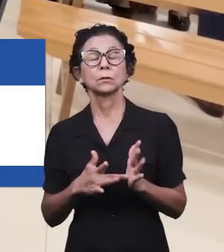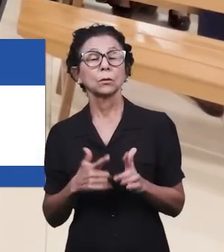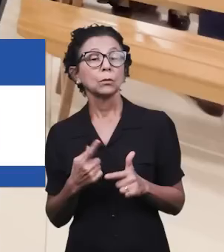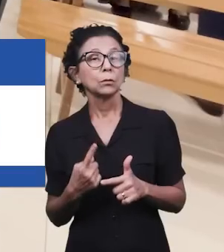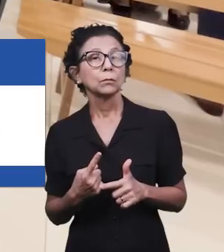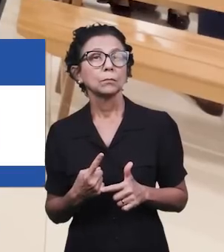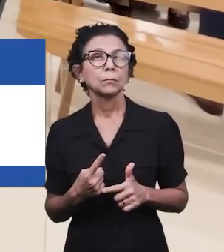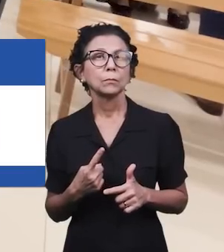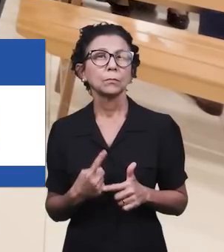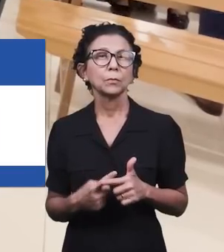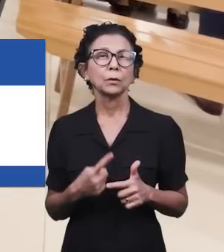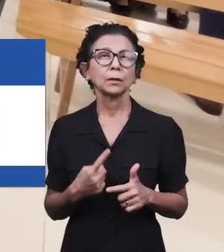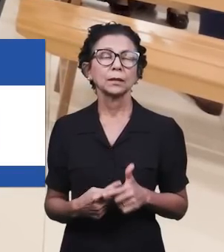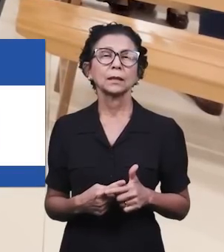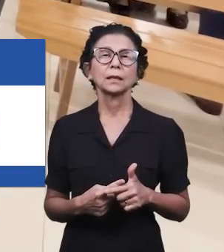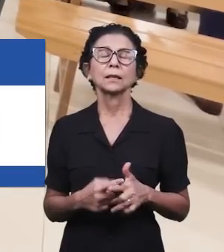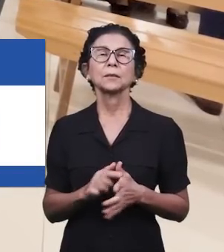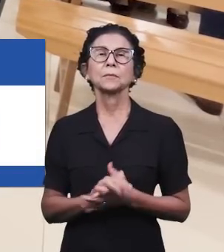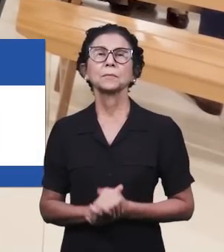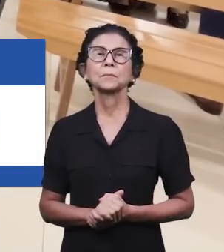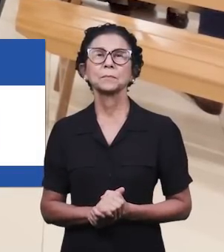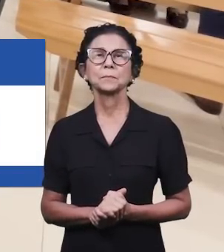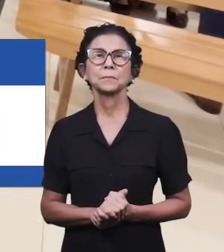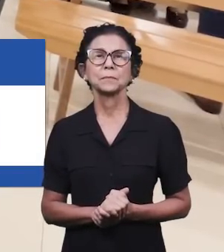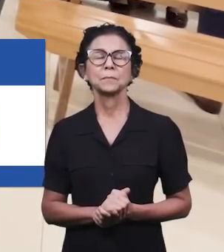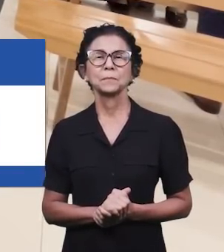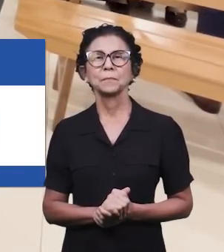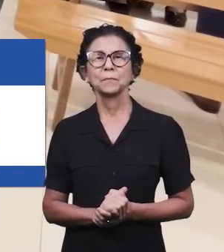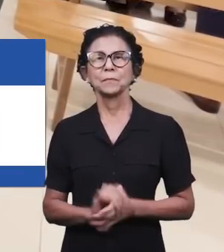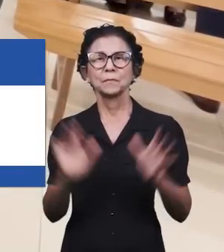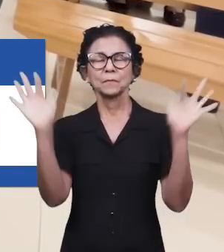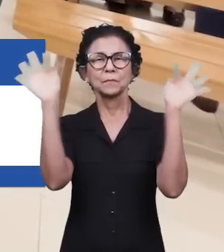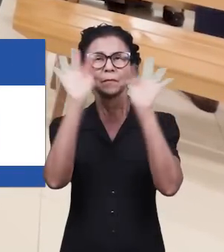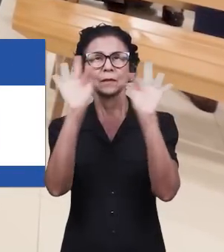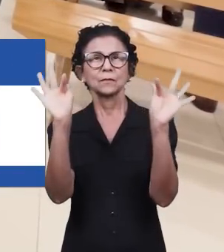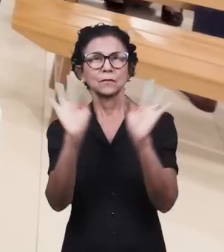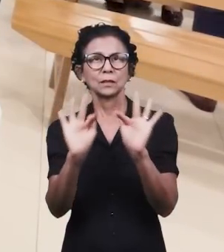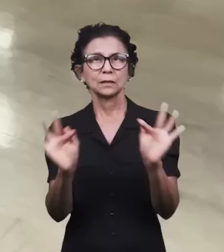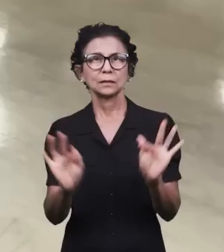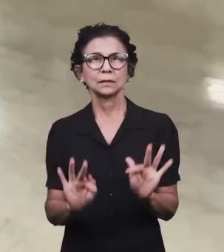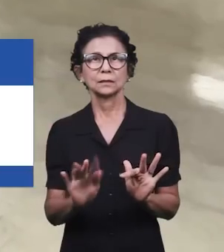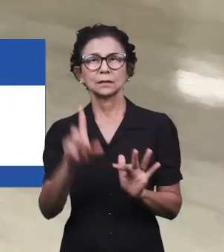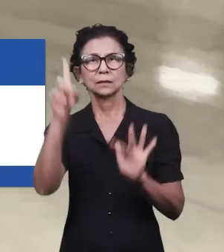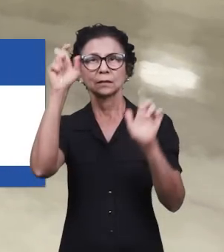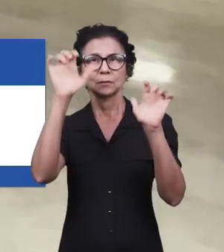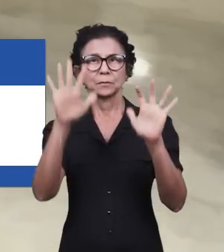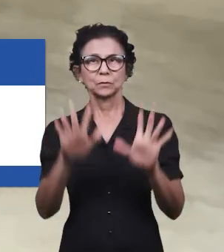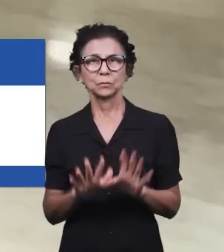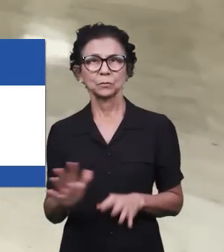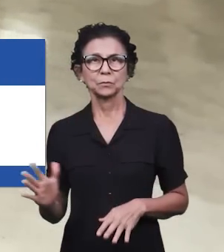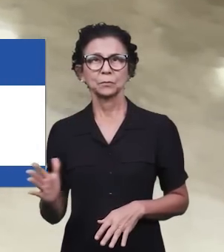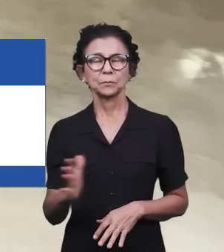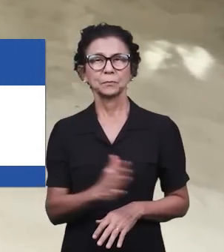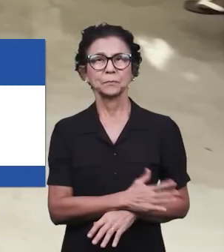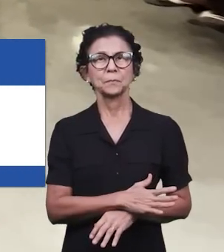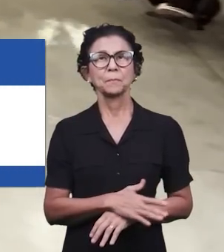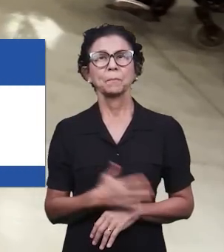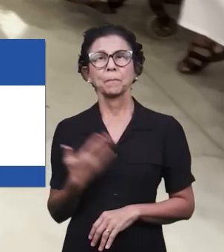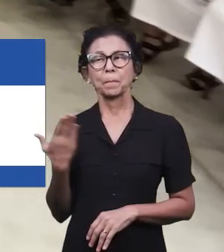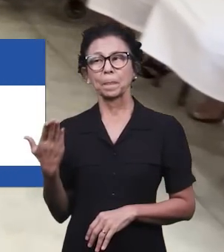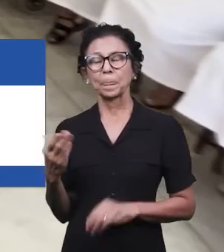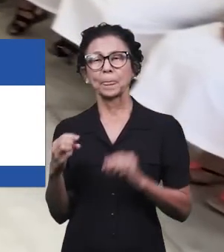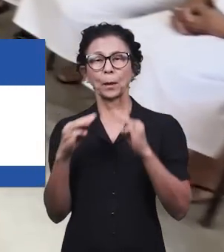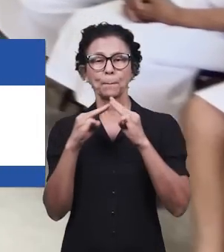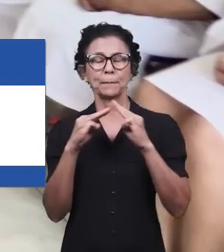a abundante graça do Senhor e nós estamos felizes. Que o Senhor nos abençoe. No Manaim de Porto Alegre, os